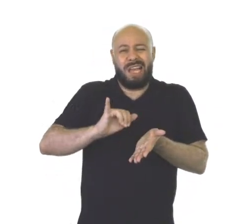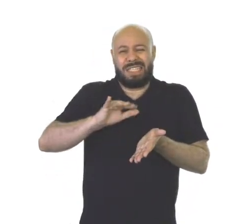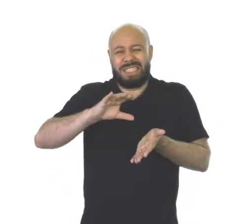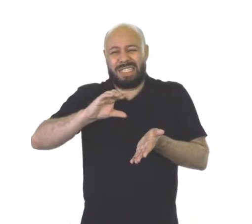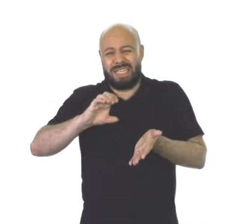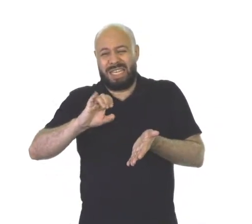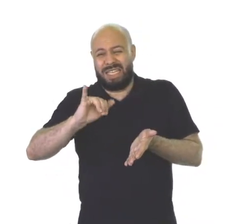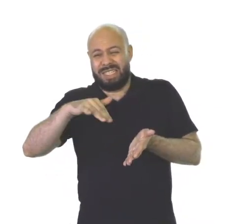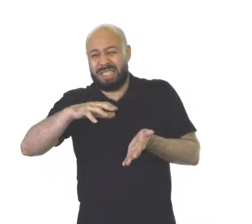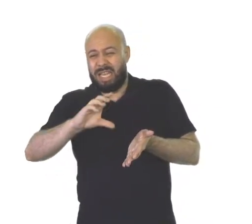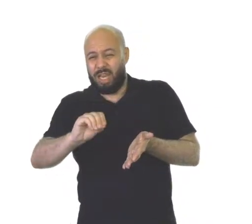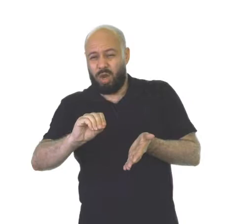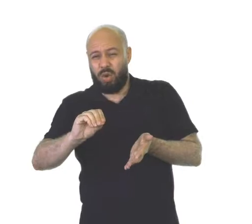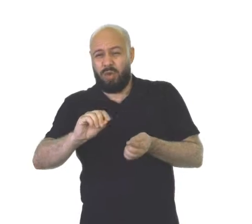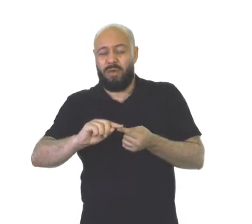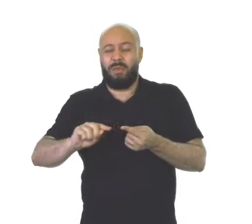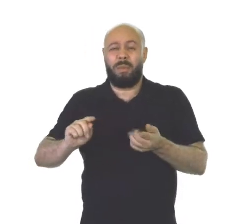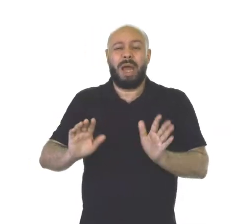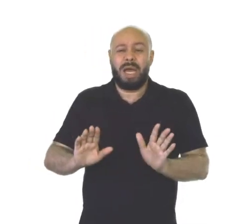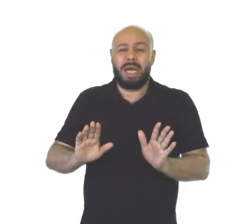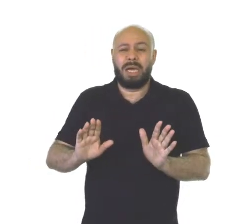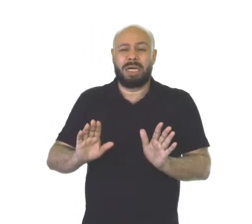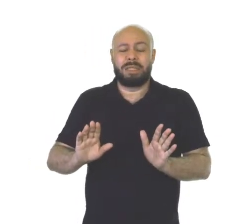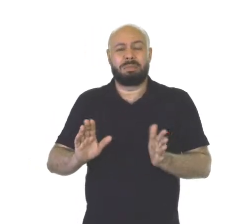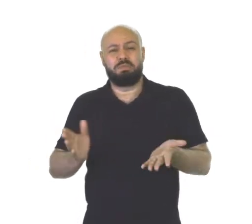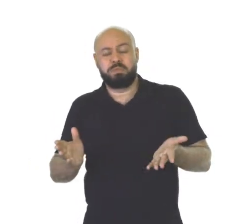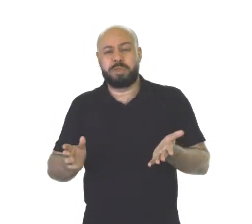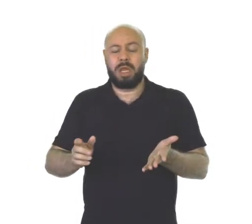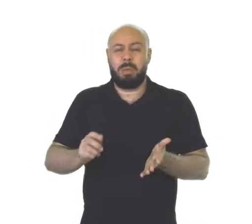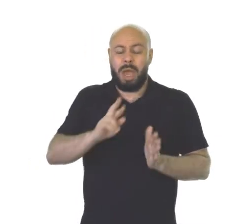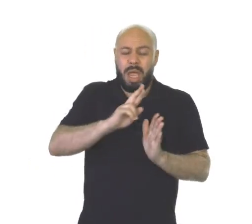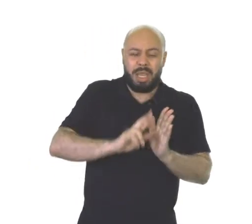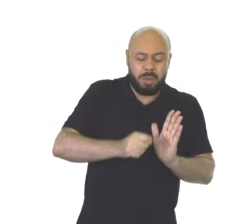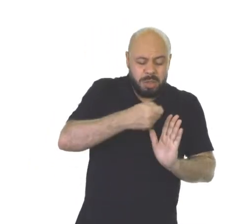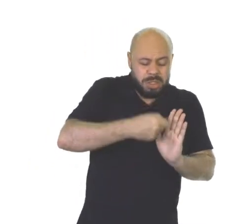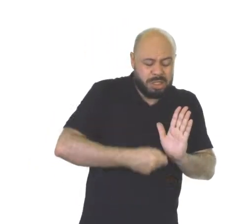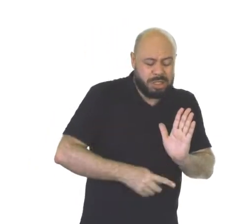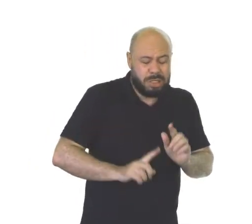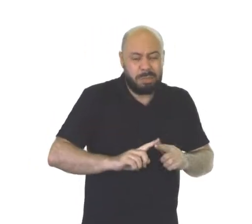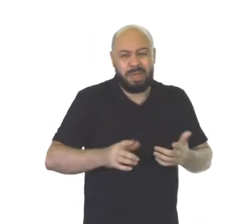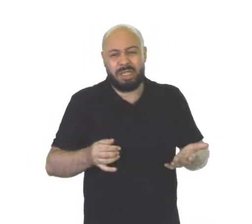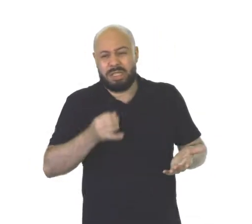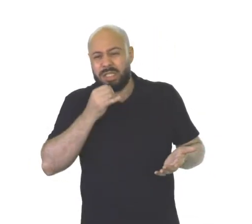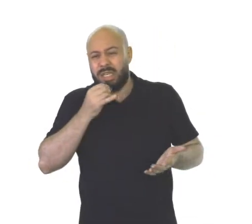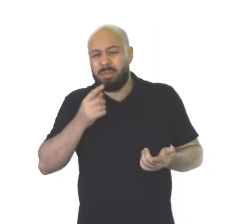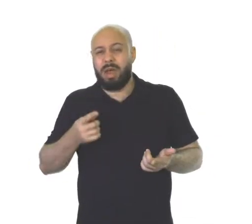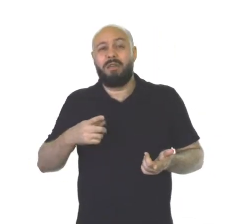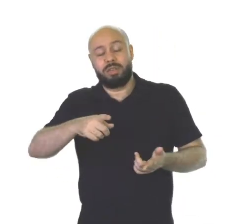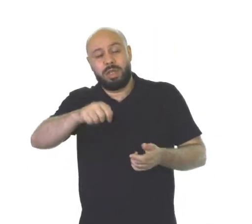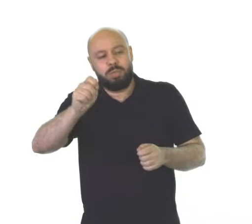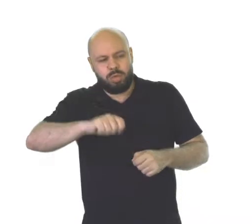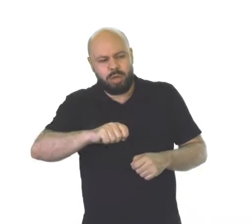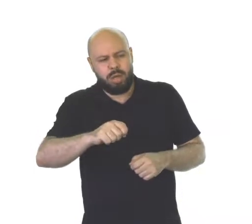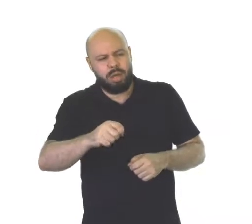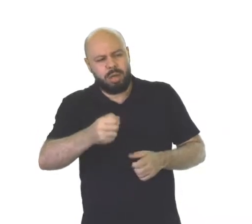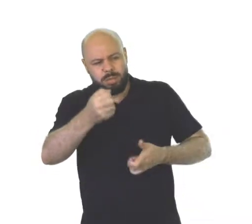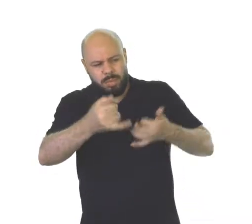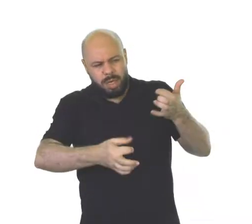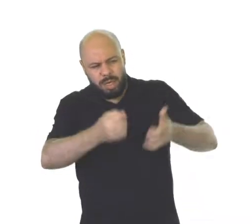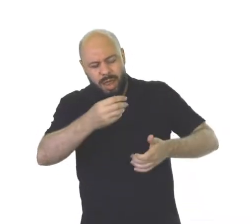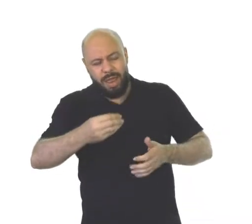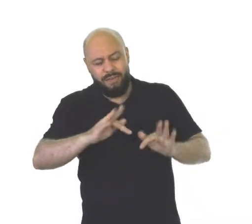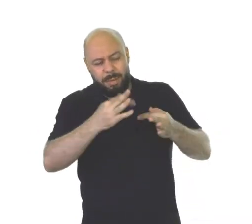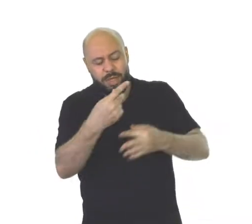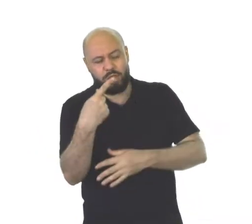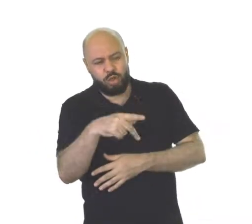and siblings. Eu gostaria de escrever uma redação, né? Por exemplo, você poderia me falar sobre sua